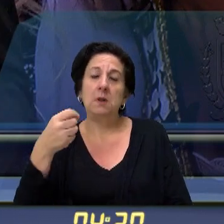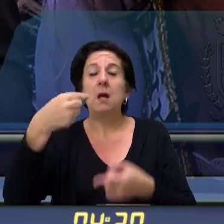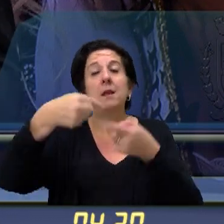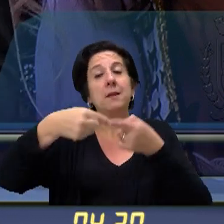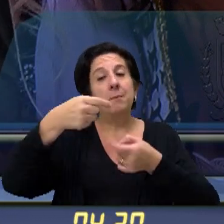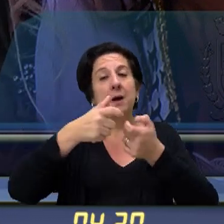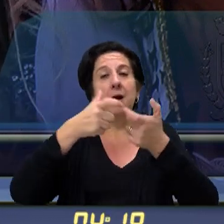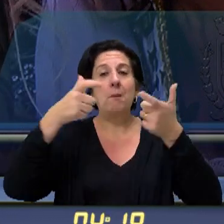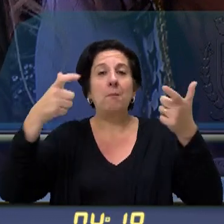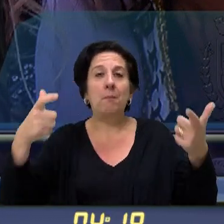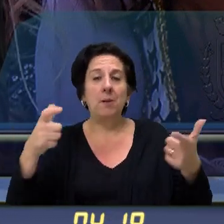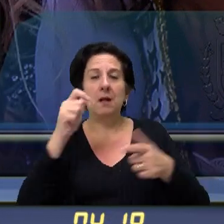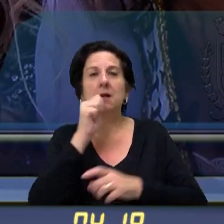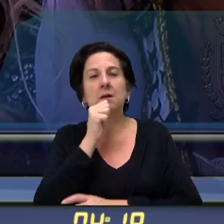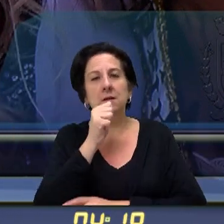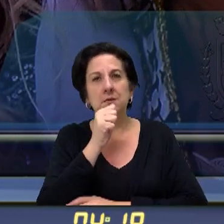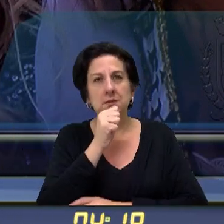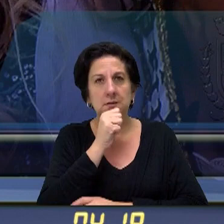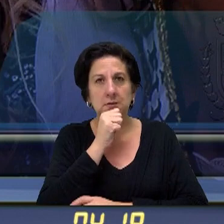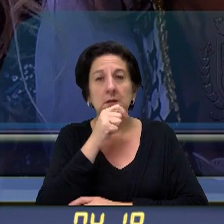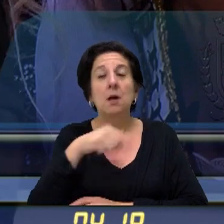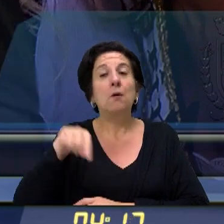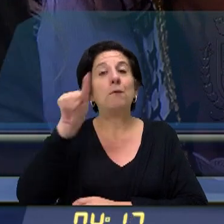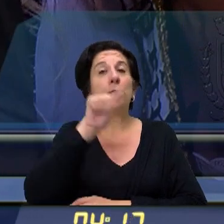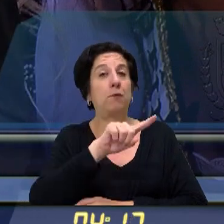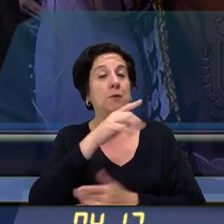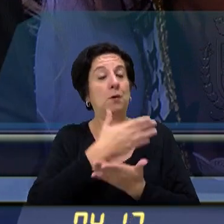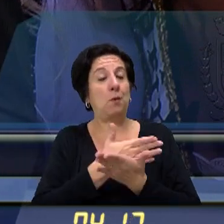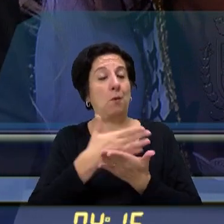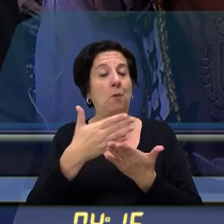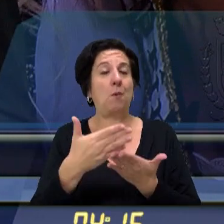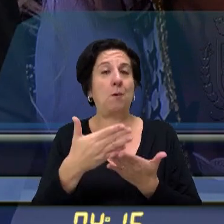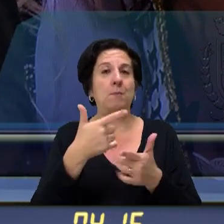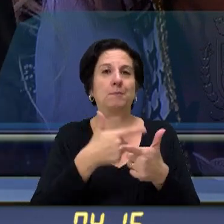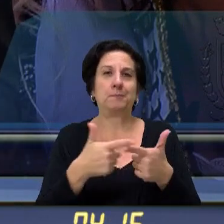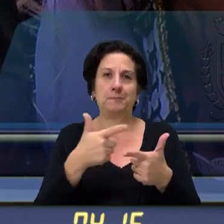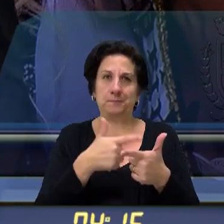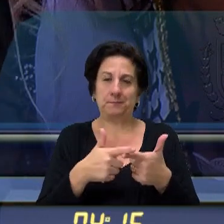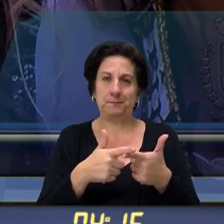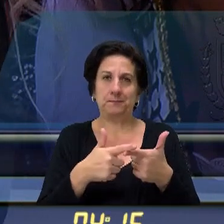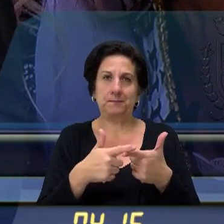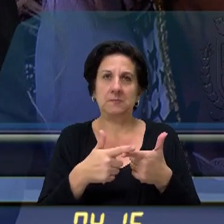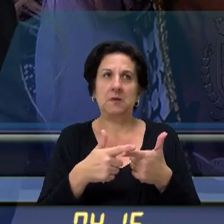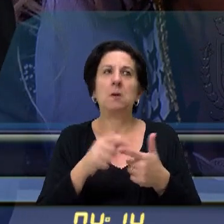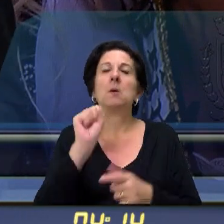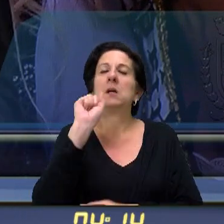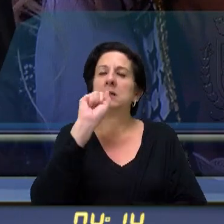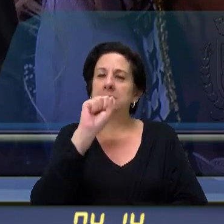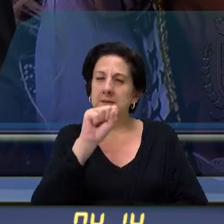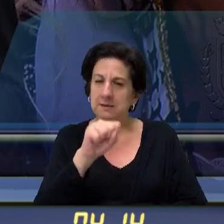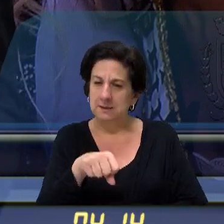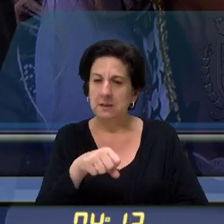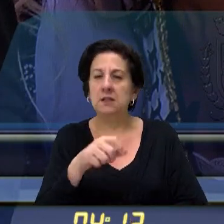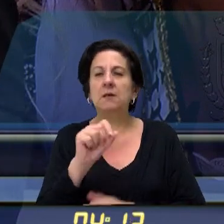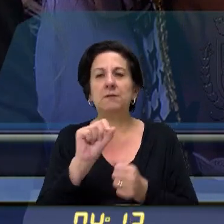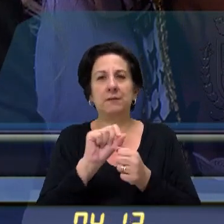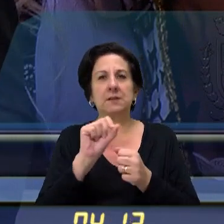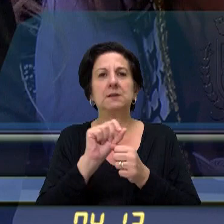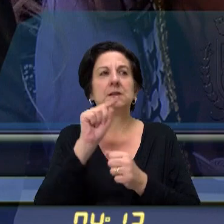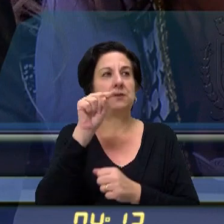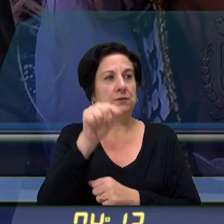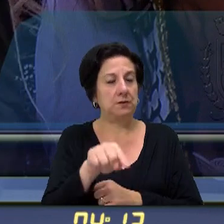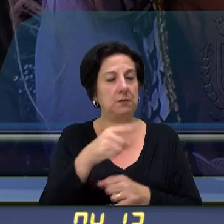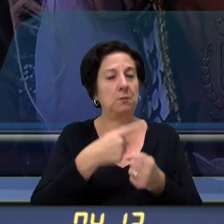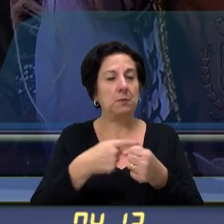ser ampliado ainda, em virtude de vocês levantarem esse problema. Mas vamos sim remeter essa indicação ao